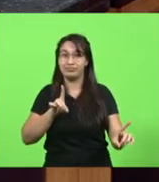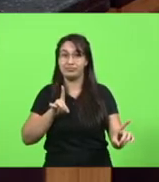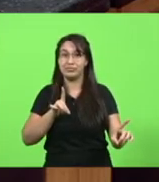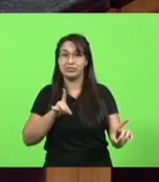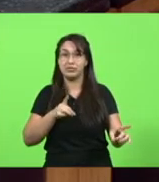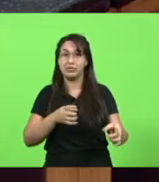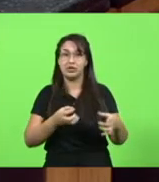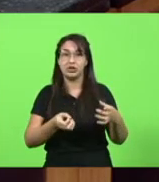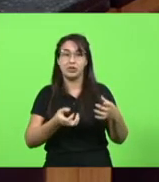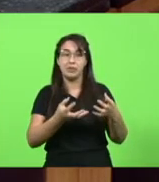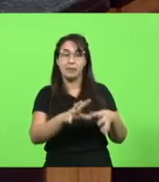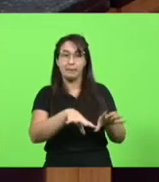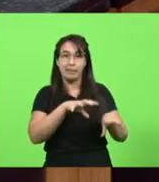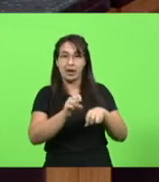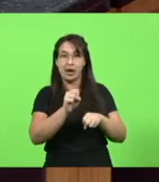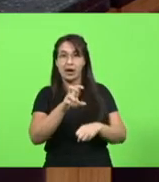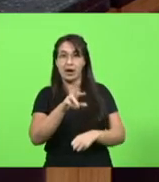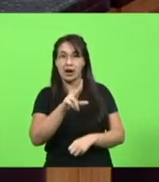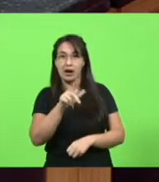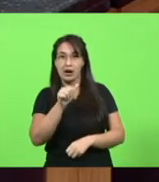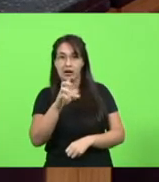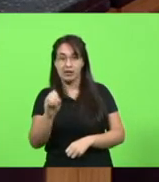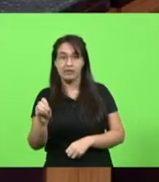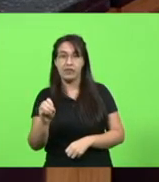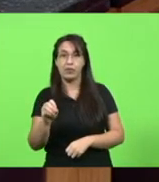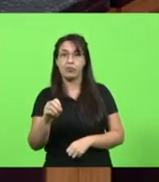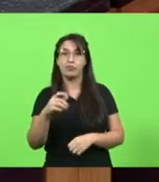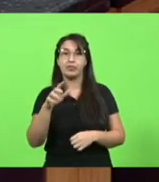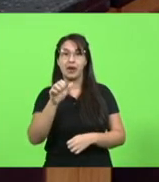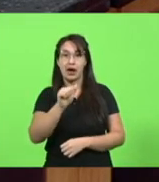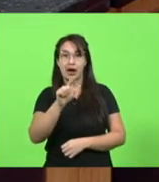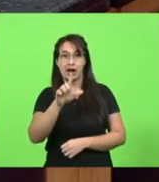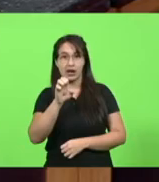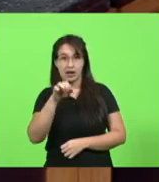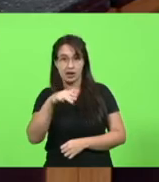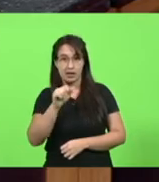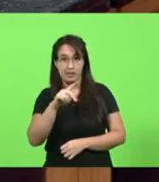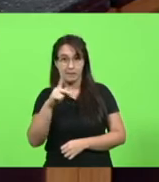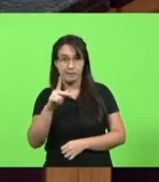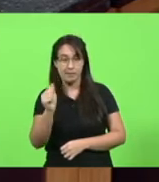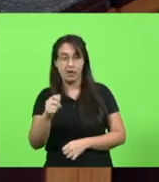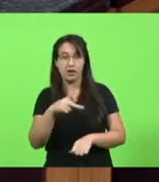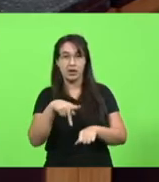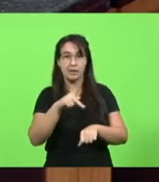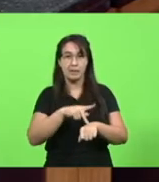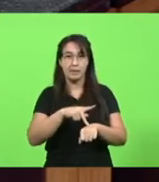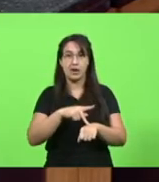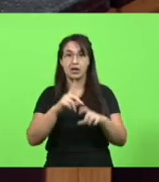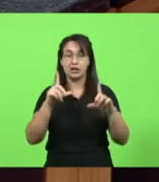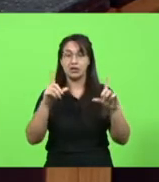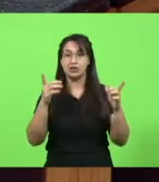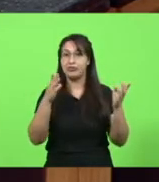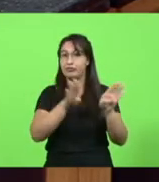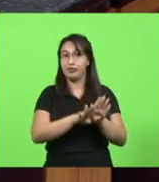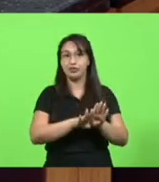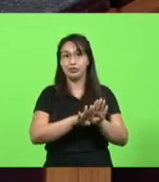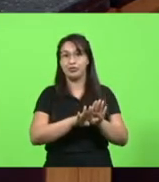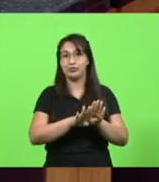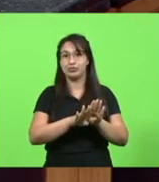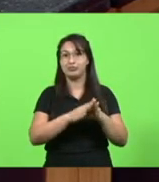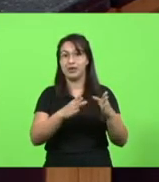A Alemanha fechou a sua última mina em 2018. Em 2019, o Reino Unido usava